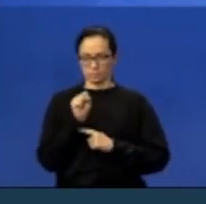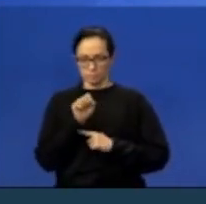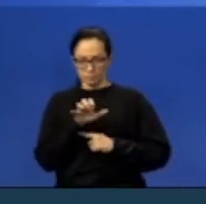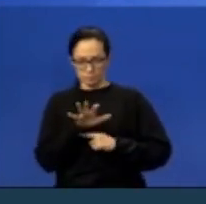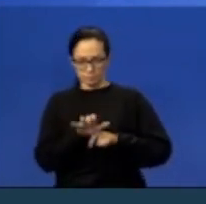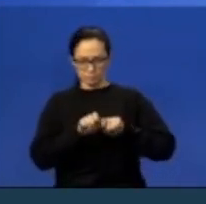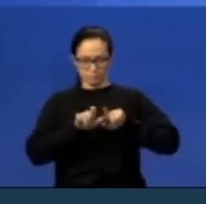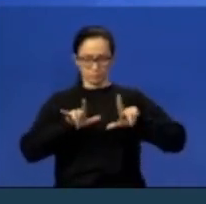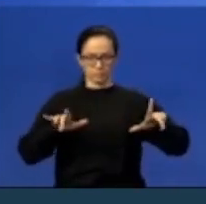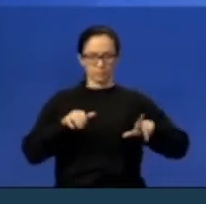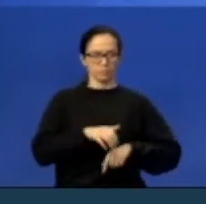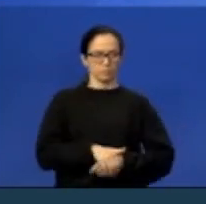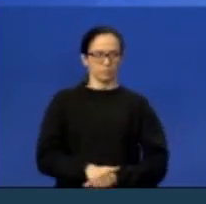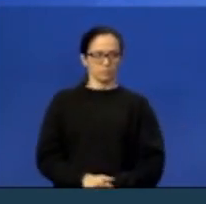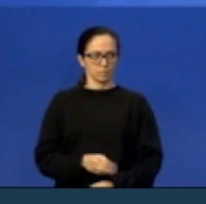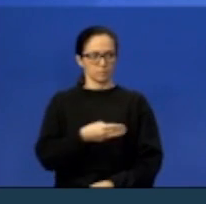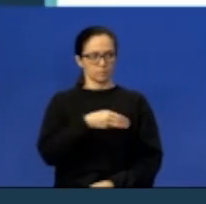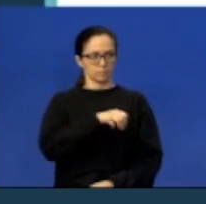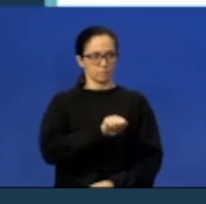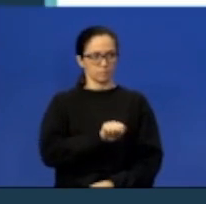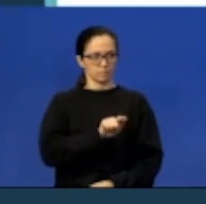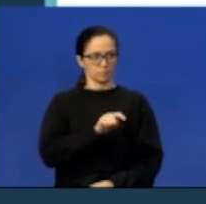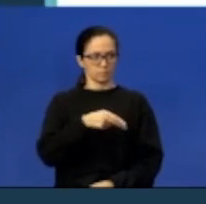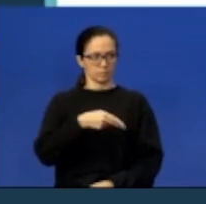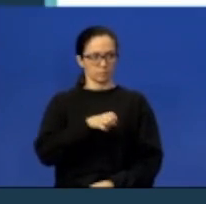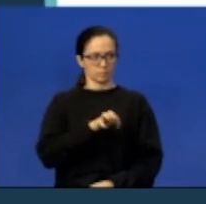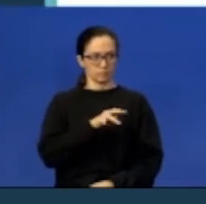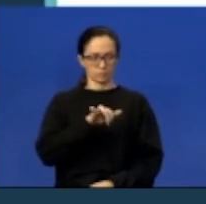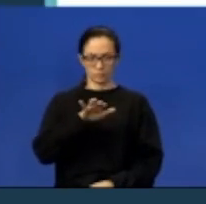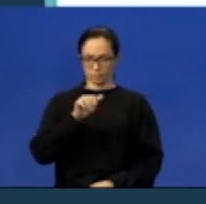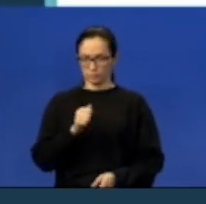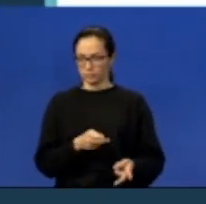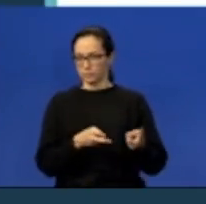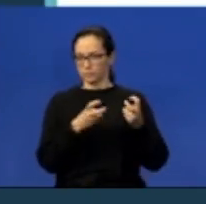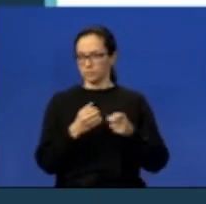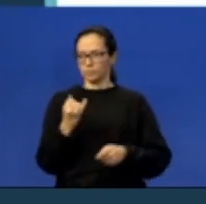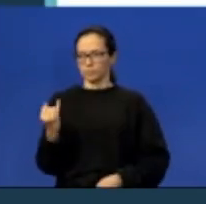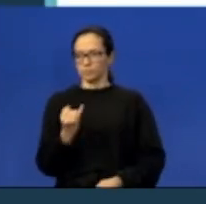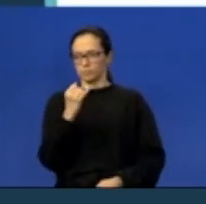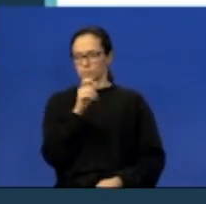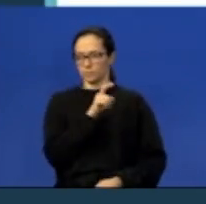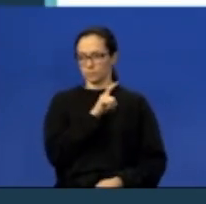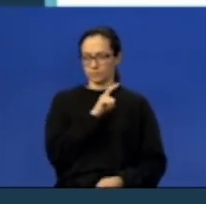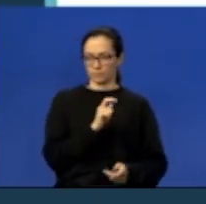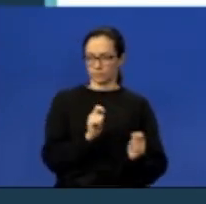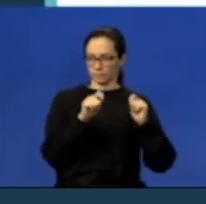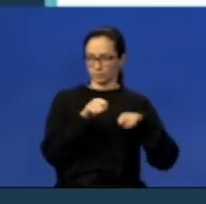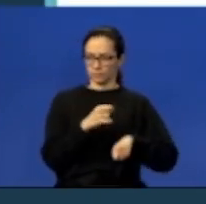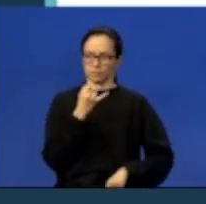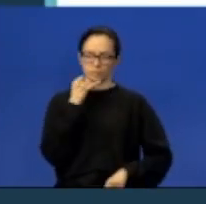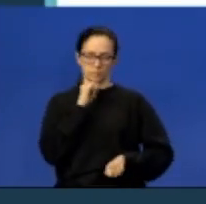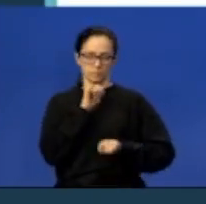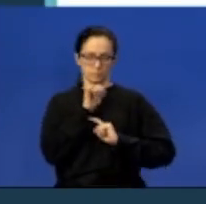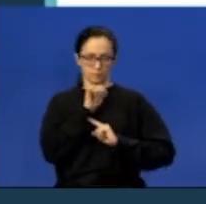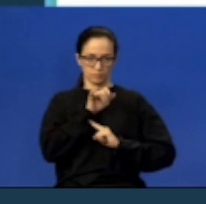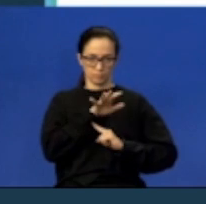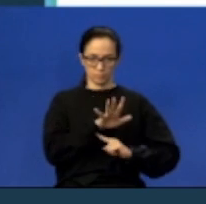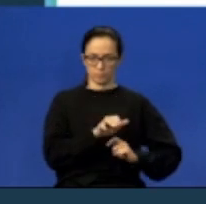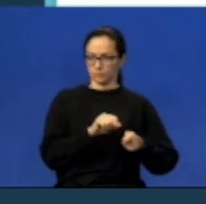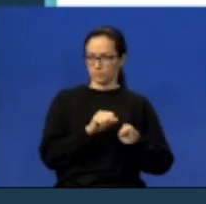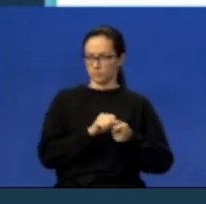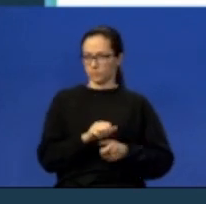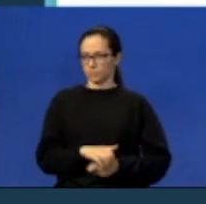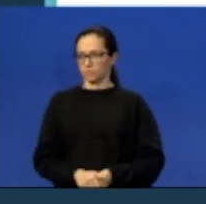magnética, ela, como a gente observa nesse slide, ele tem um campo magnético principal, então ela faz uso de energia eletromagnética,